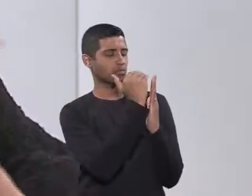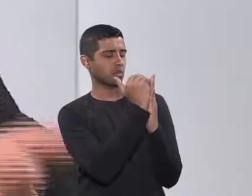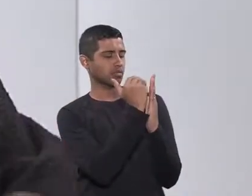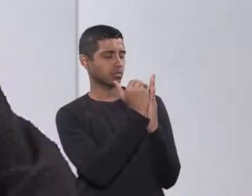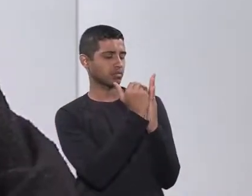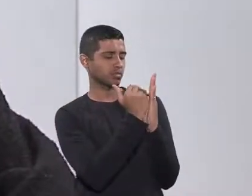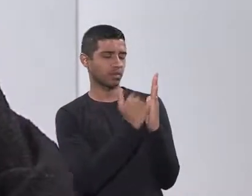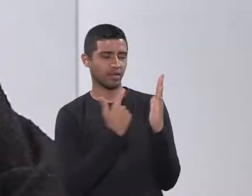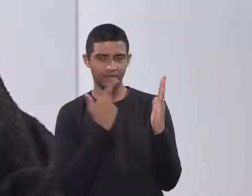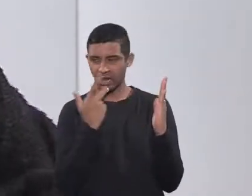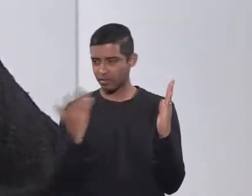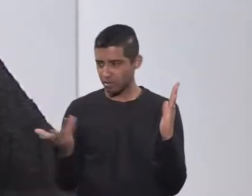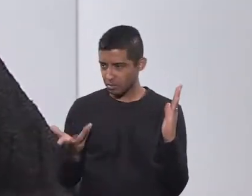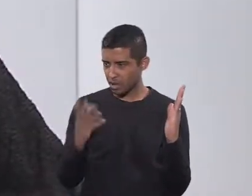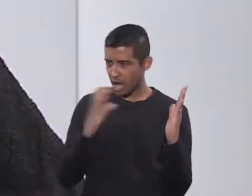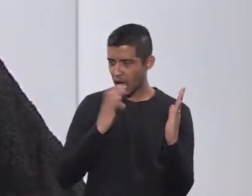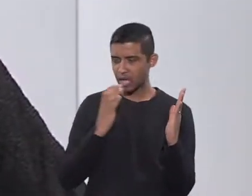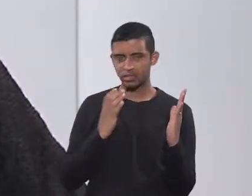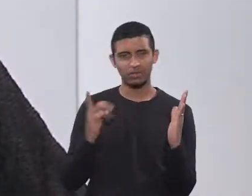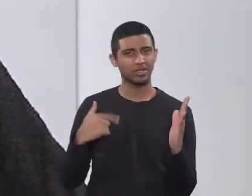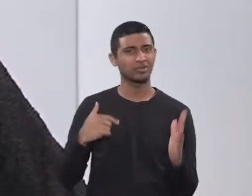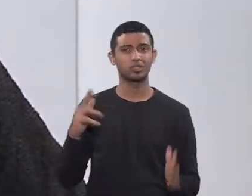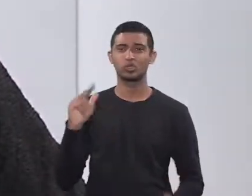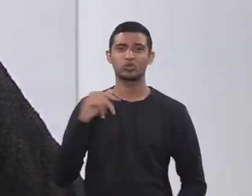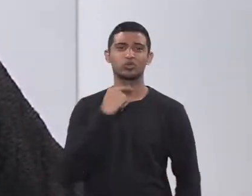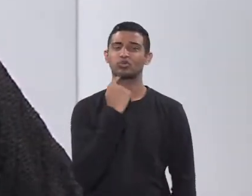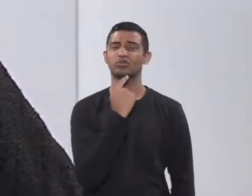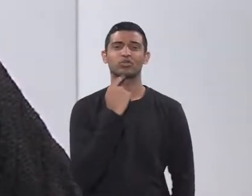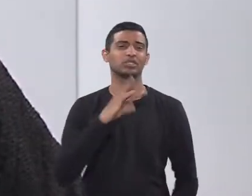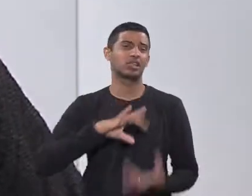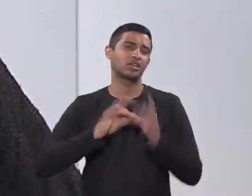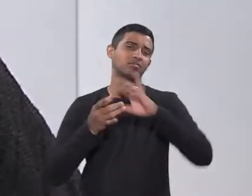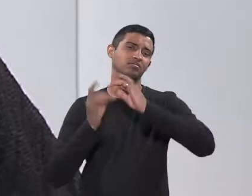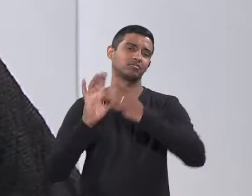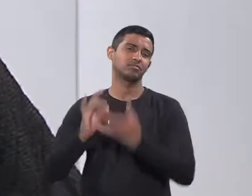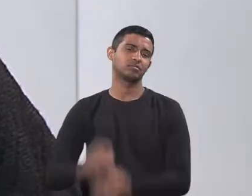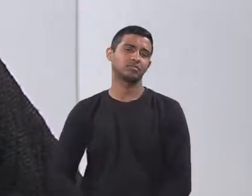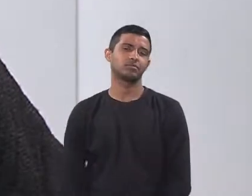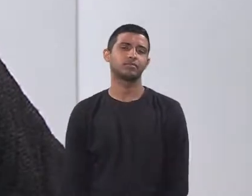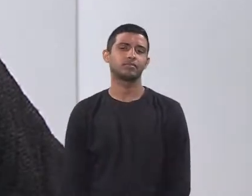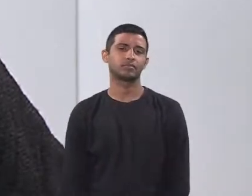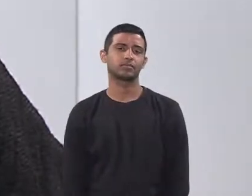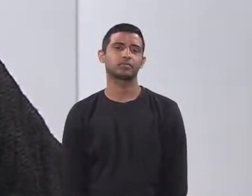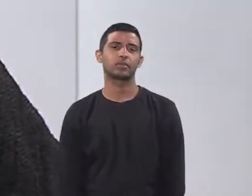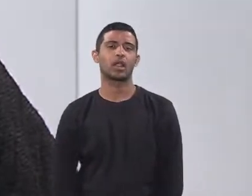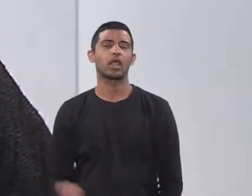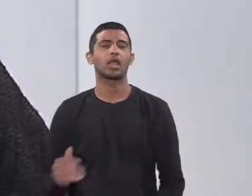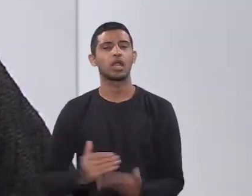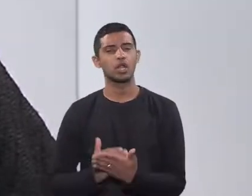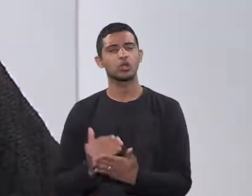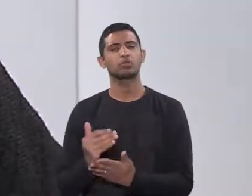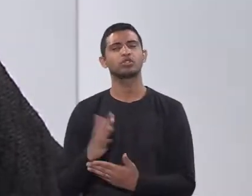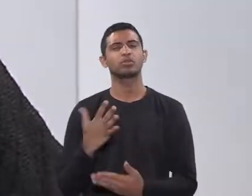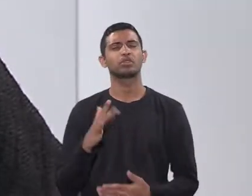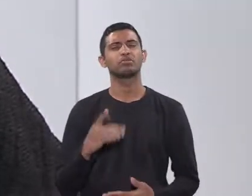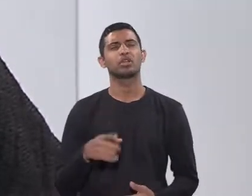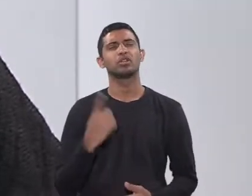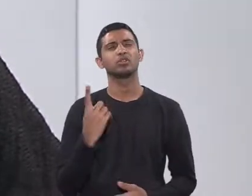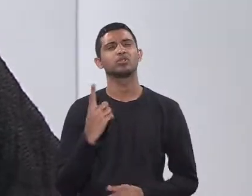índice, pela velocidade. Então eles jamais conseguem participar de uma Olimpíada. E começou um movimento há cerca de 1 ano e